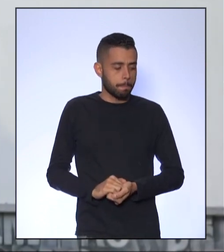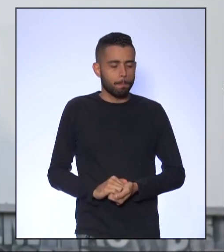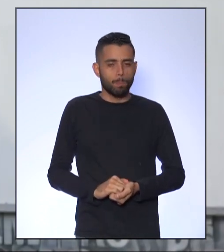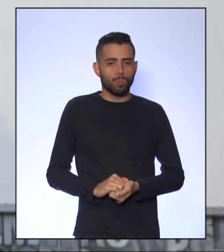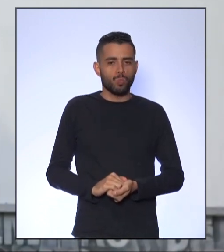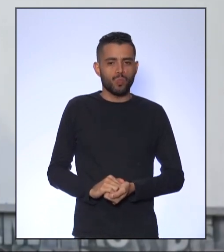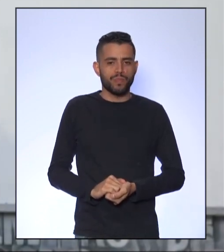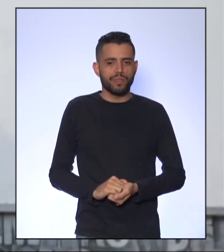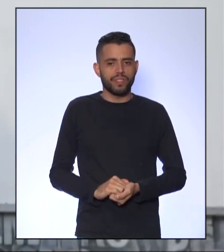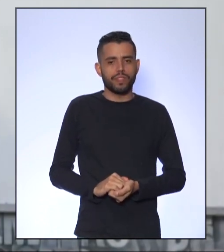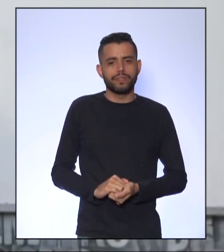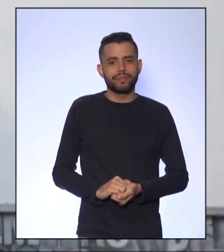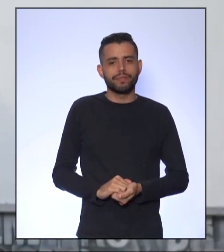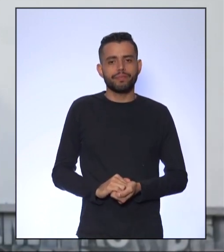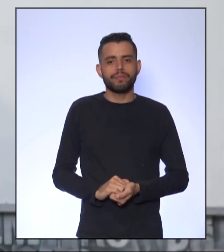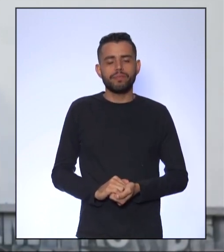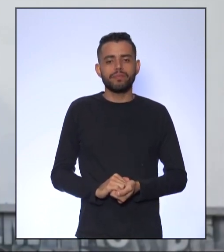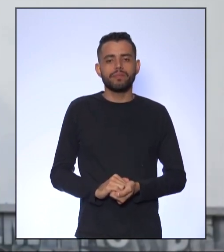de